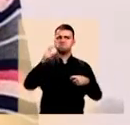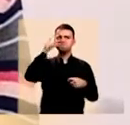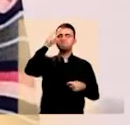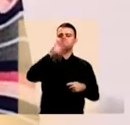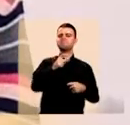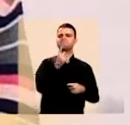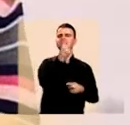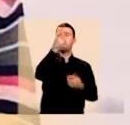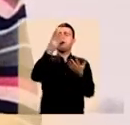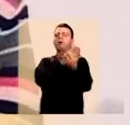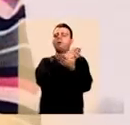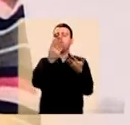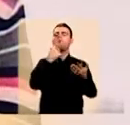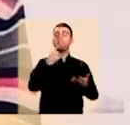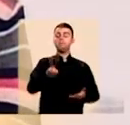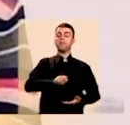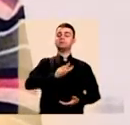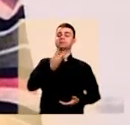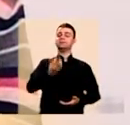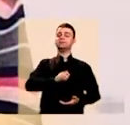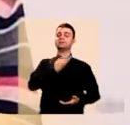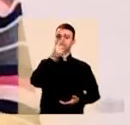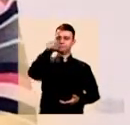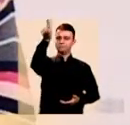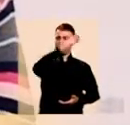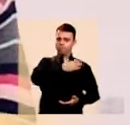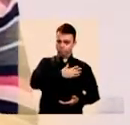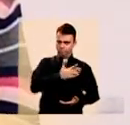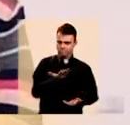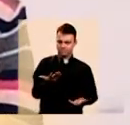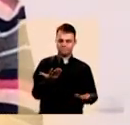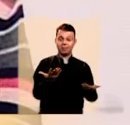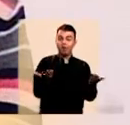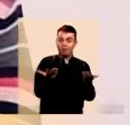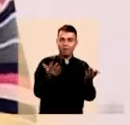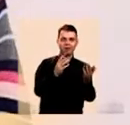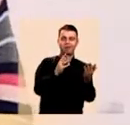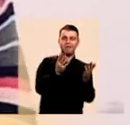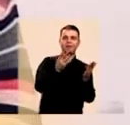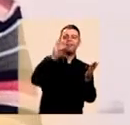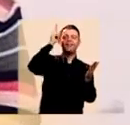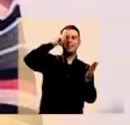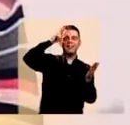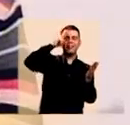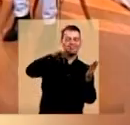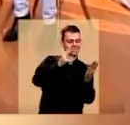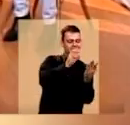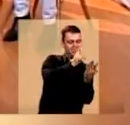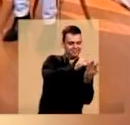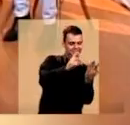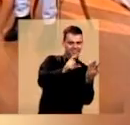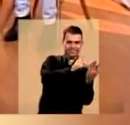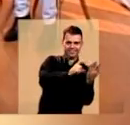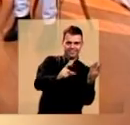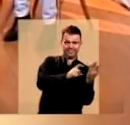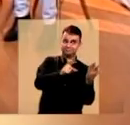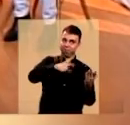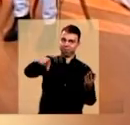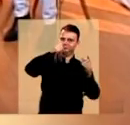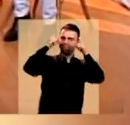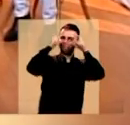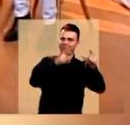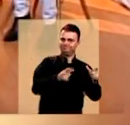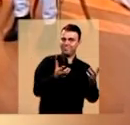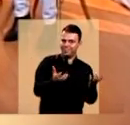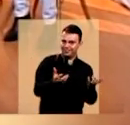às vezes, mais por poesia. E agora, com esses quadrinhos, eles também estão deliciando com os quadrinhos.